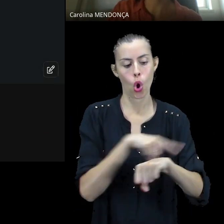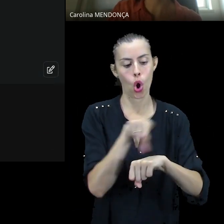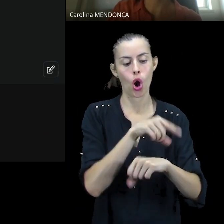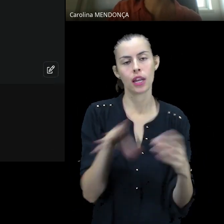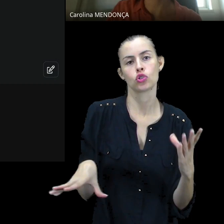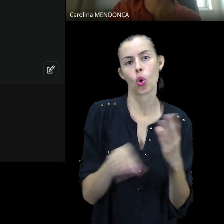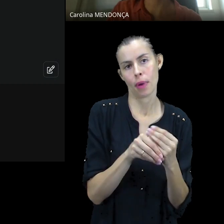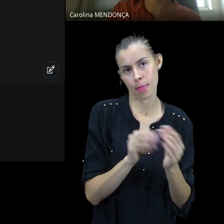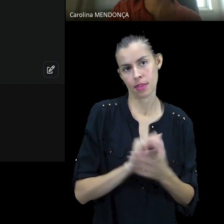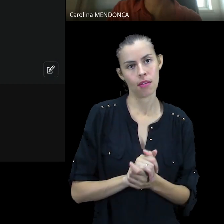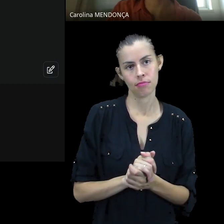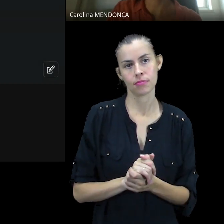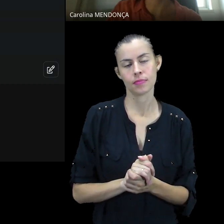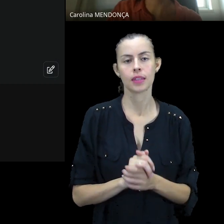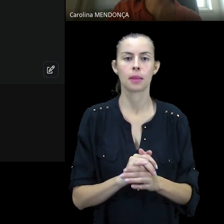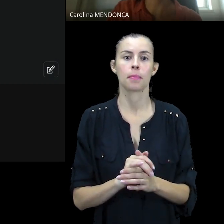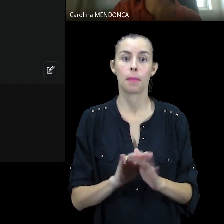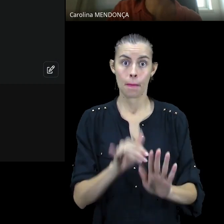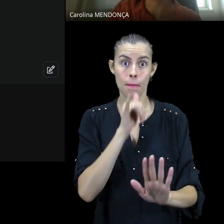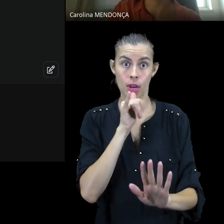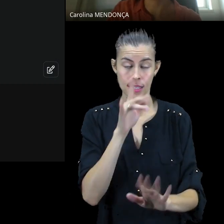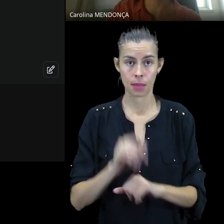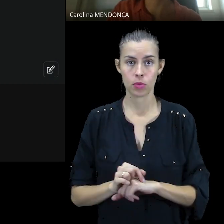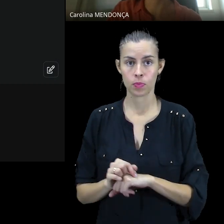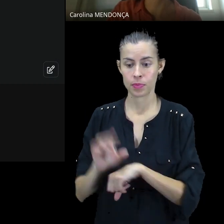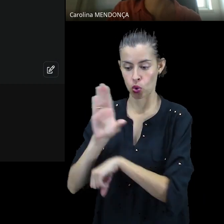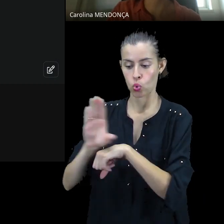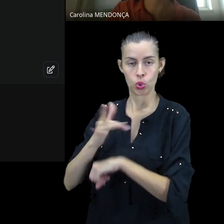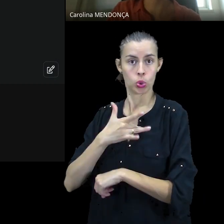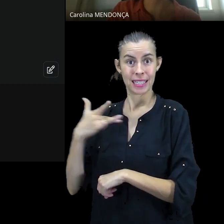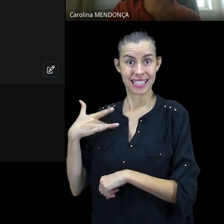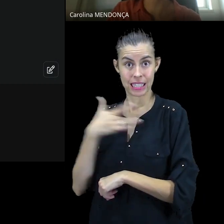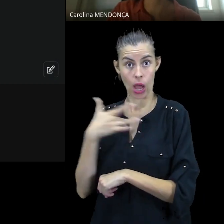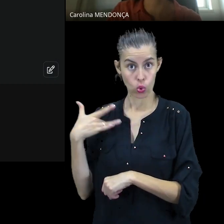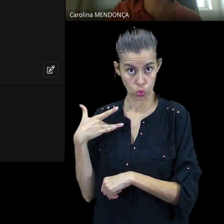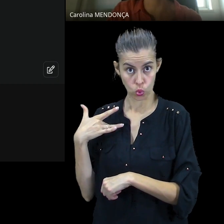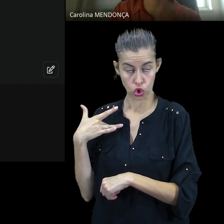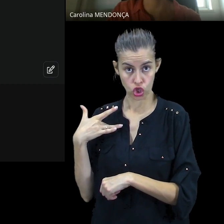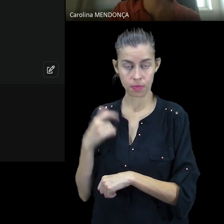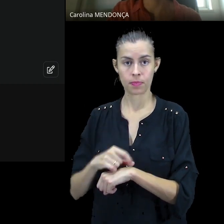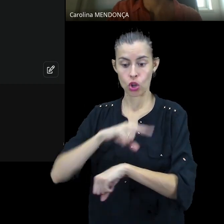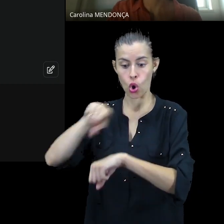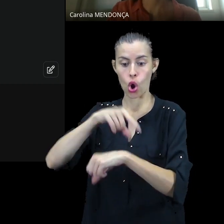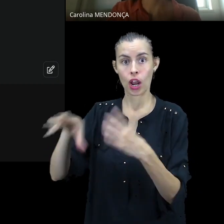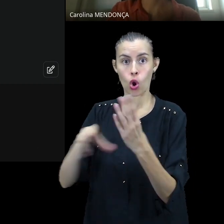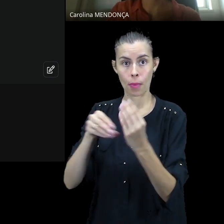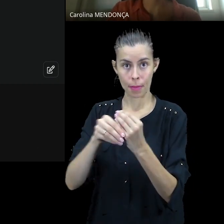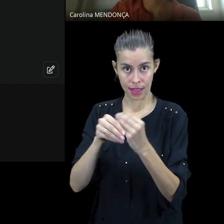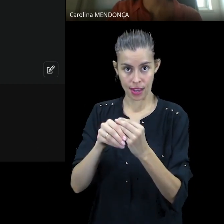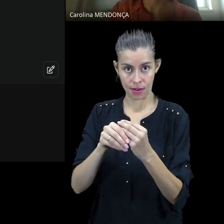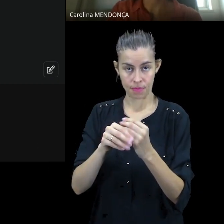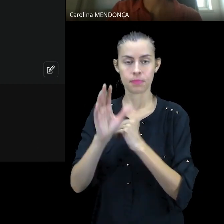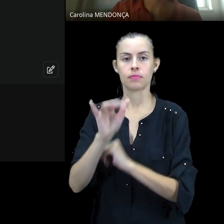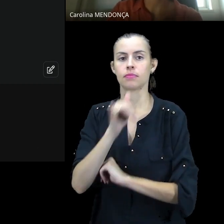Conselho Nacional de Educação tem uma carga horária muito rígida com relação a esses cursos. Então, vou dar um exemplo aqui, o curso de enfermagem. Se não me